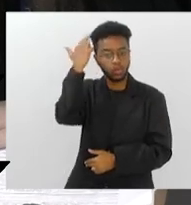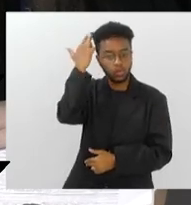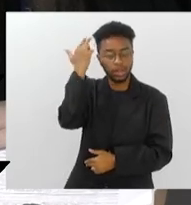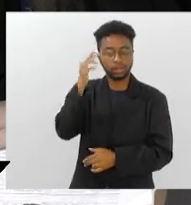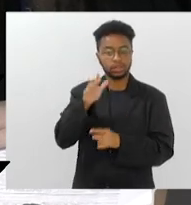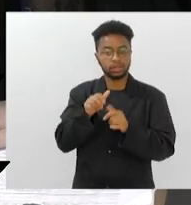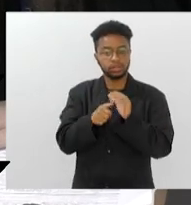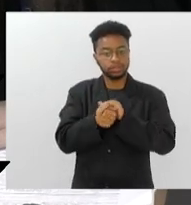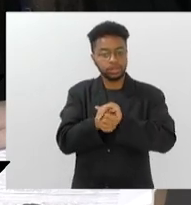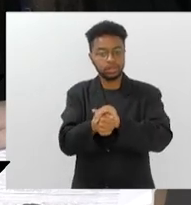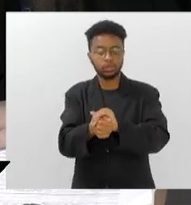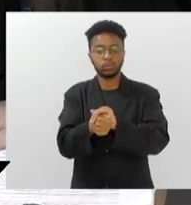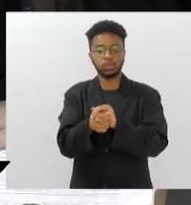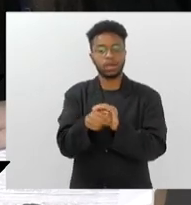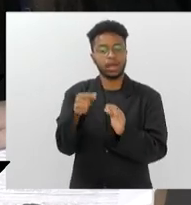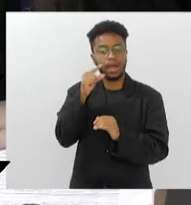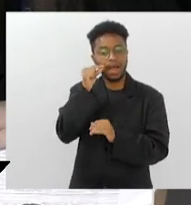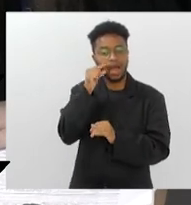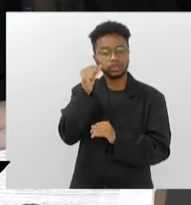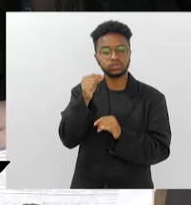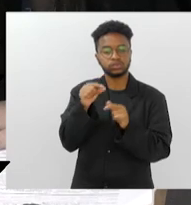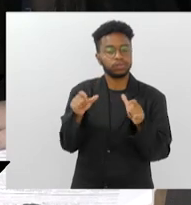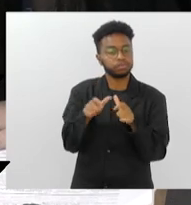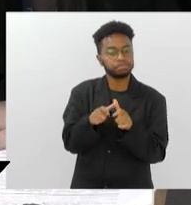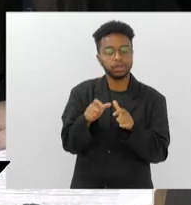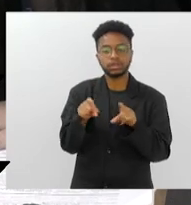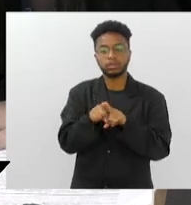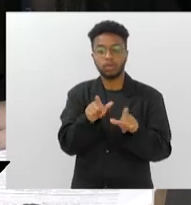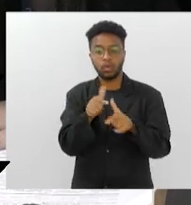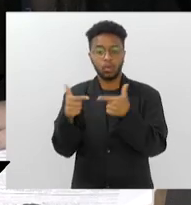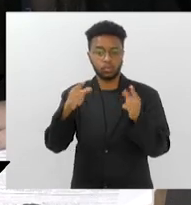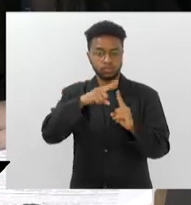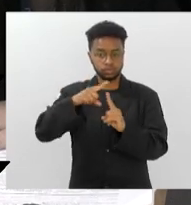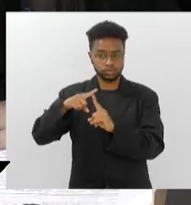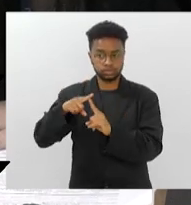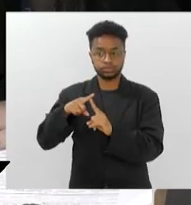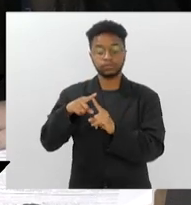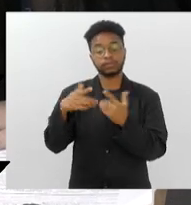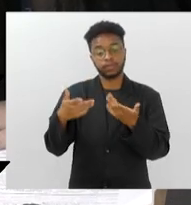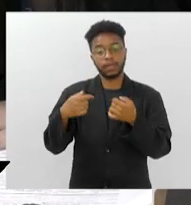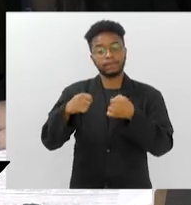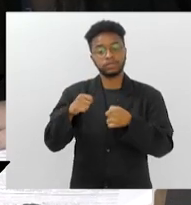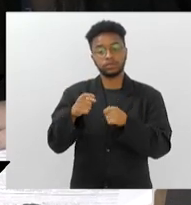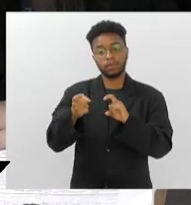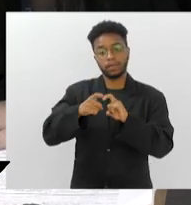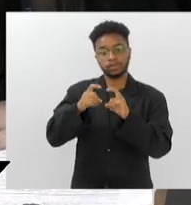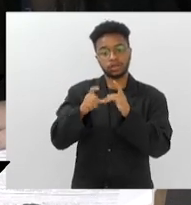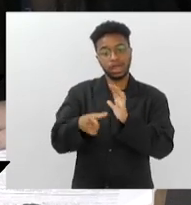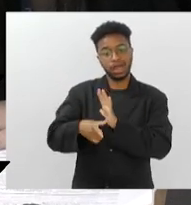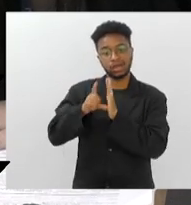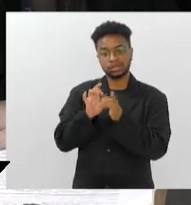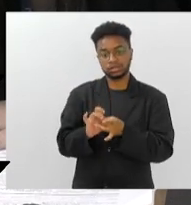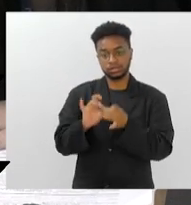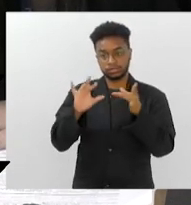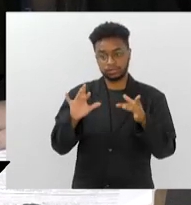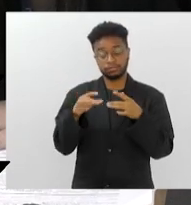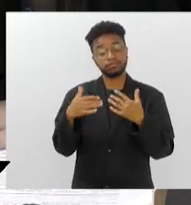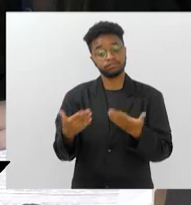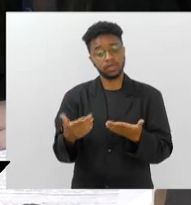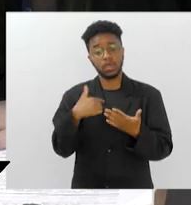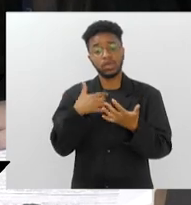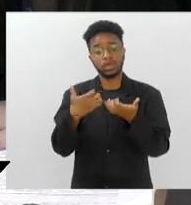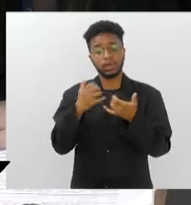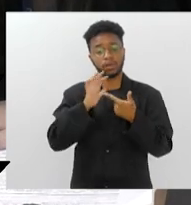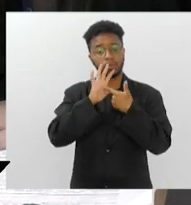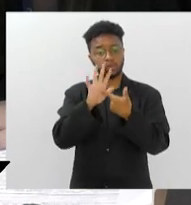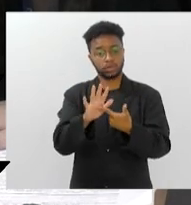tartarugas Ram e outras espécies me agente prévia a autorização do médico do paciente segundo o quadro queria chamar